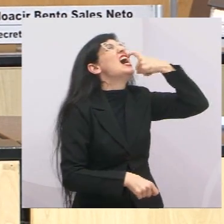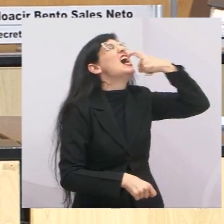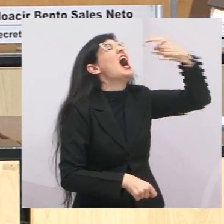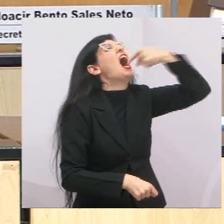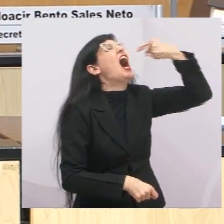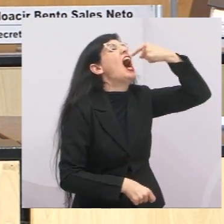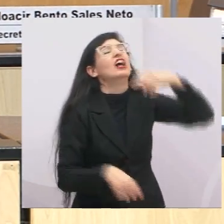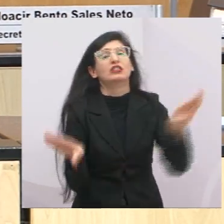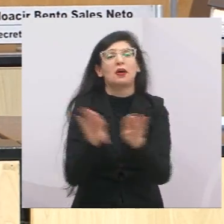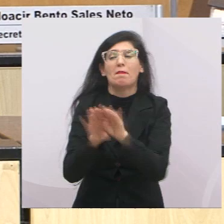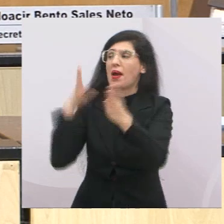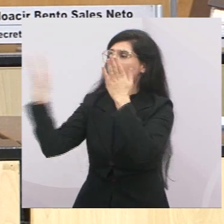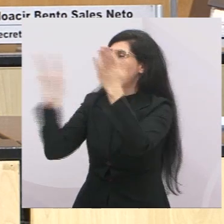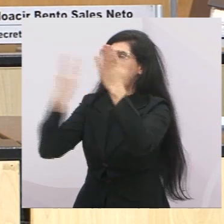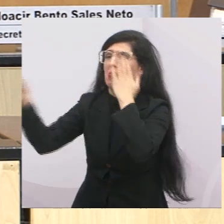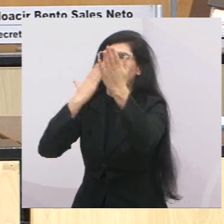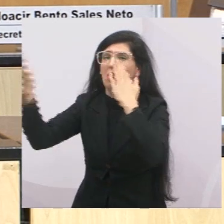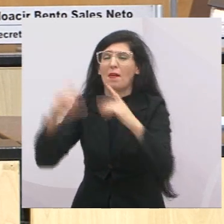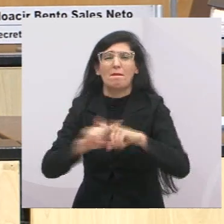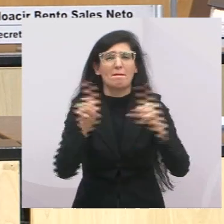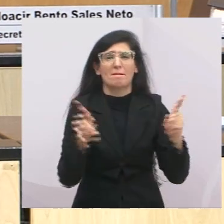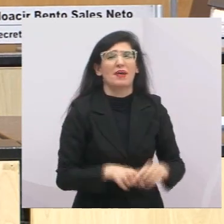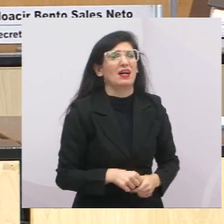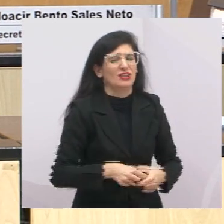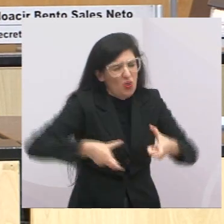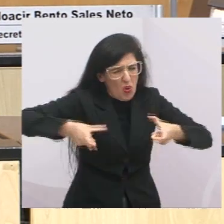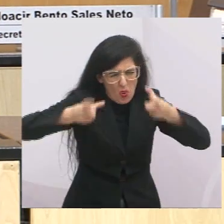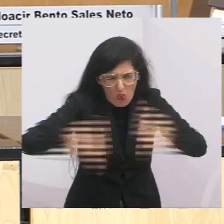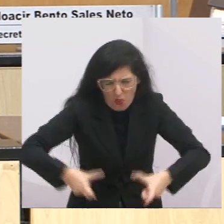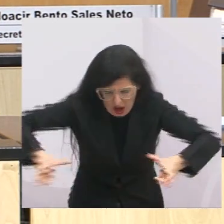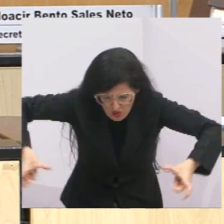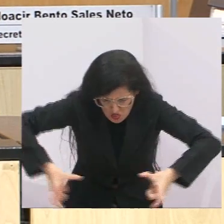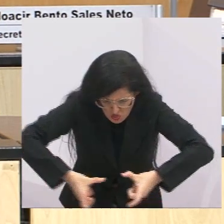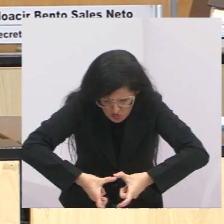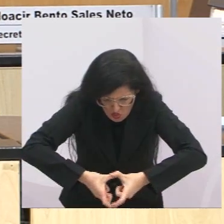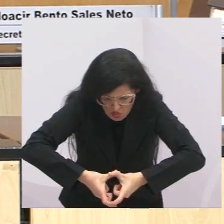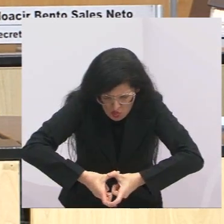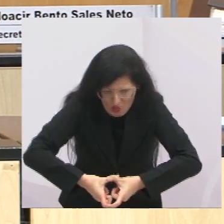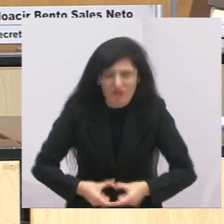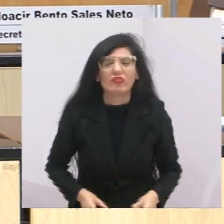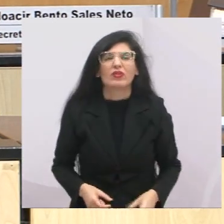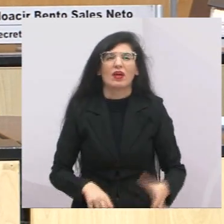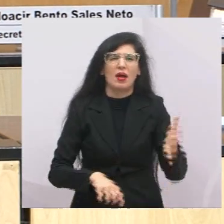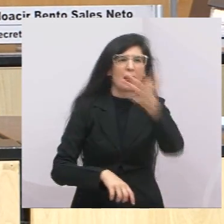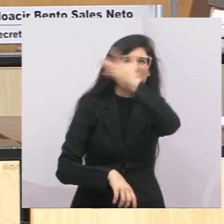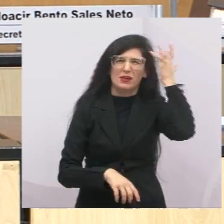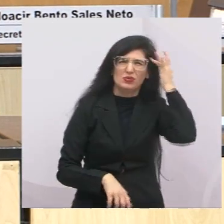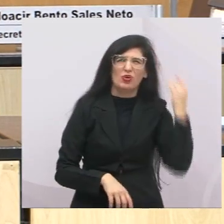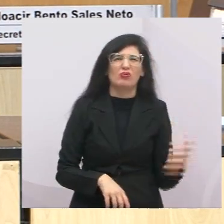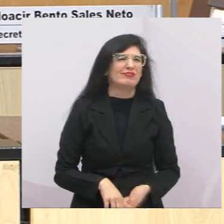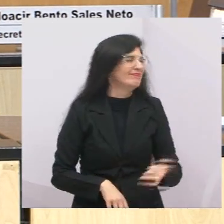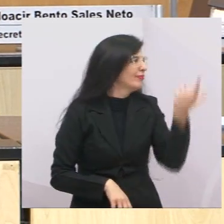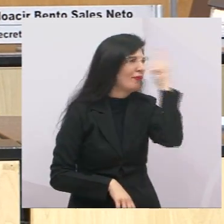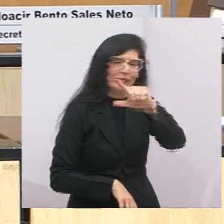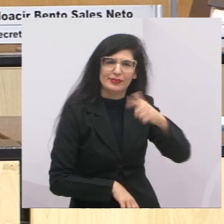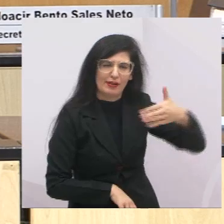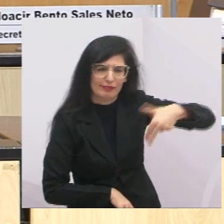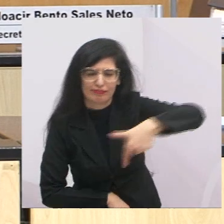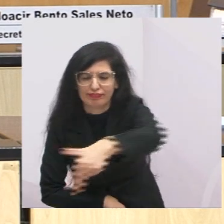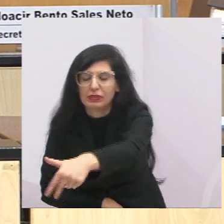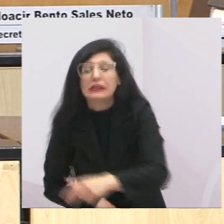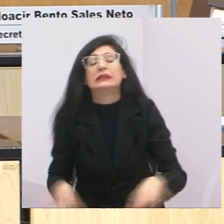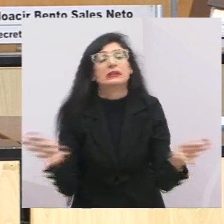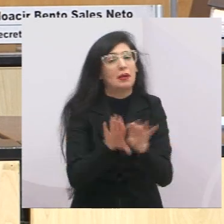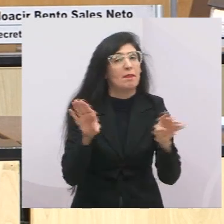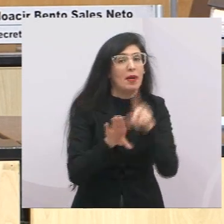fato da casa alugada não comportar a demanda, fazendo a comunidade perder este direito ao atendimento, sendo ainda o local sujeito a riscos de